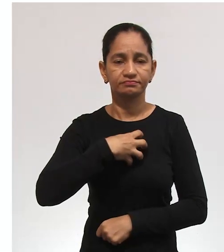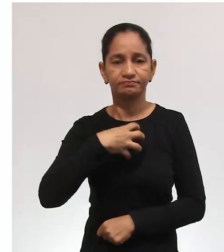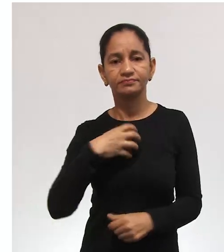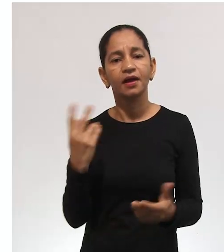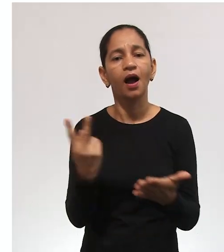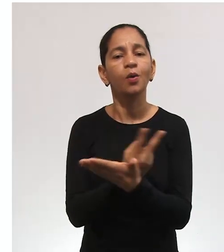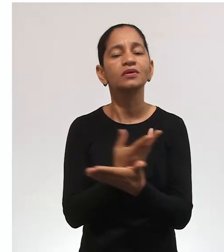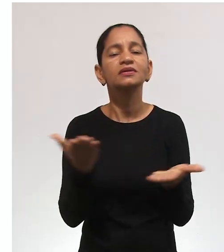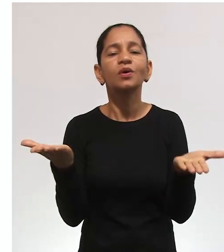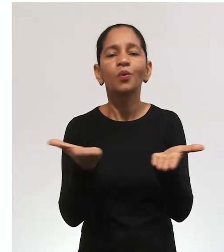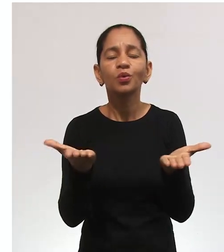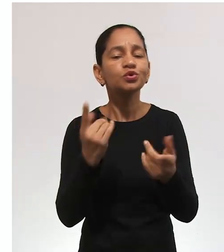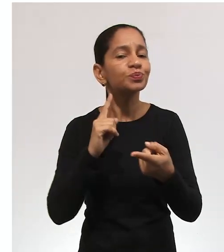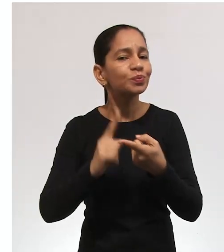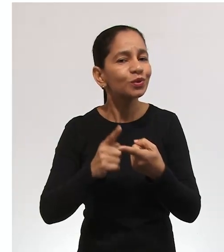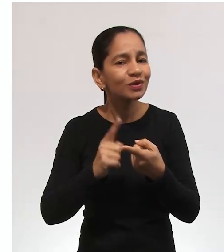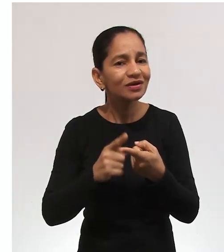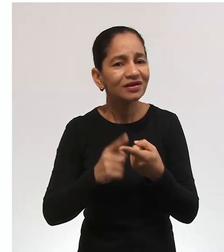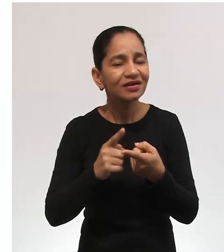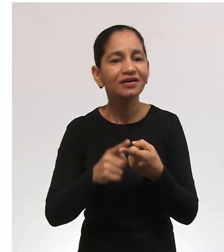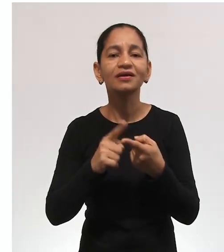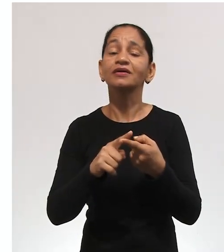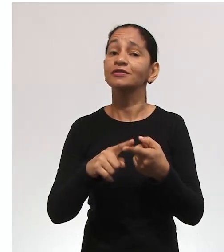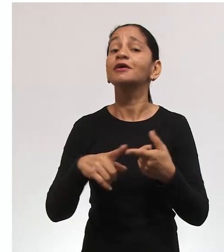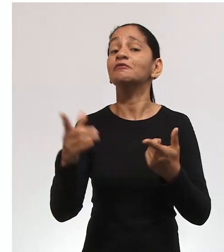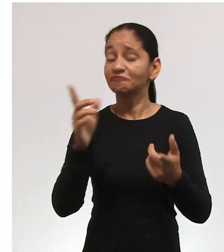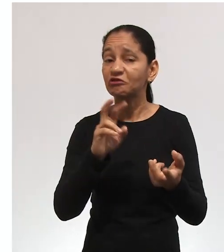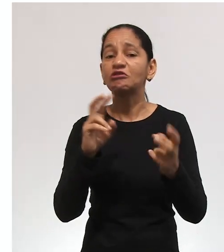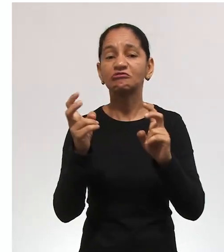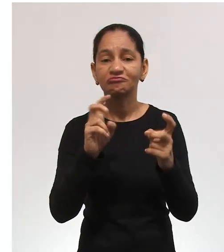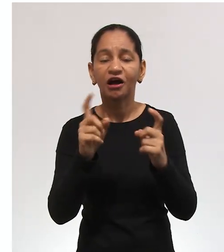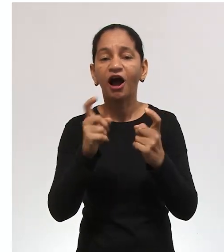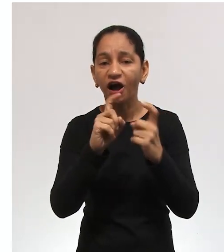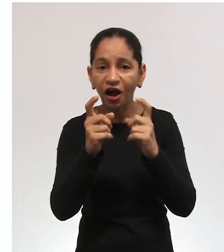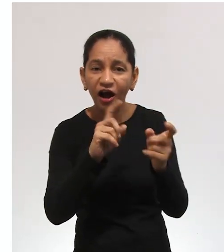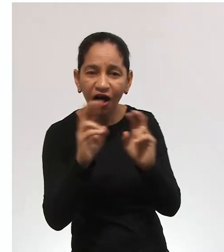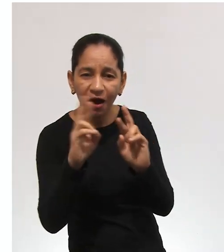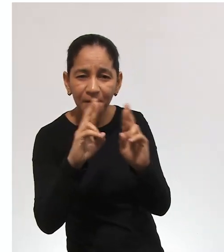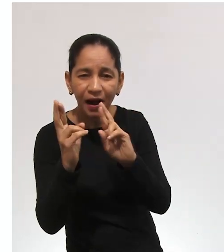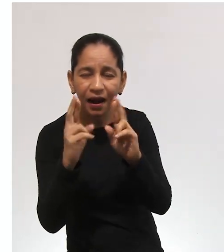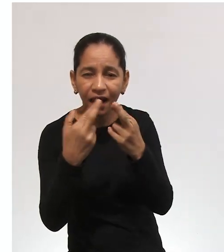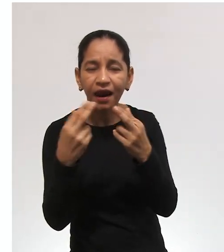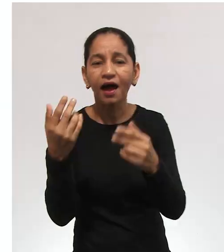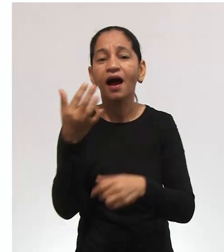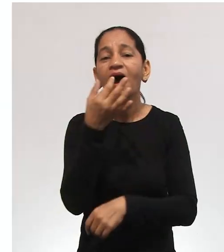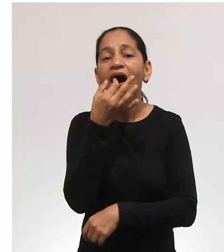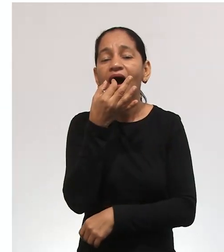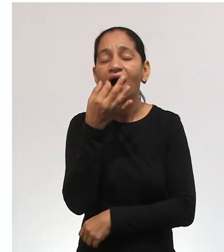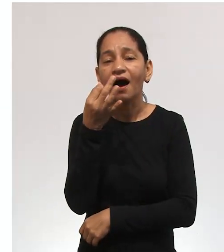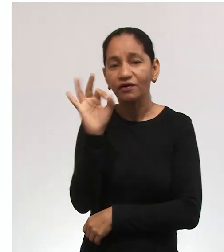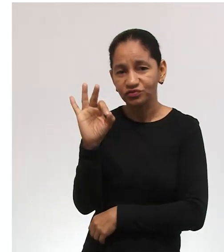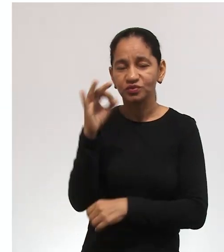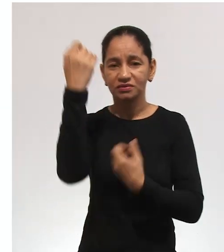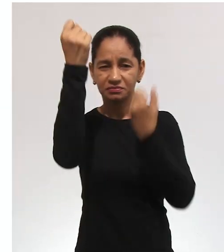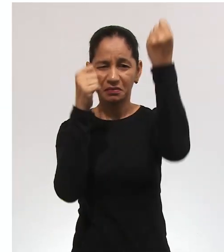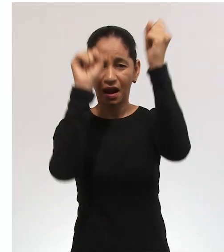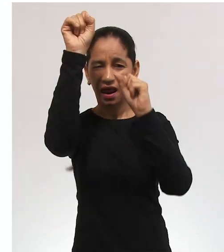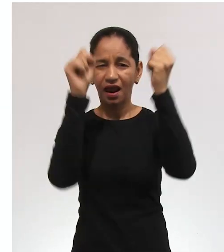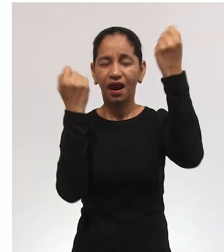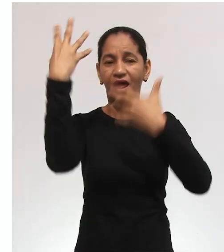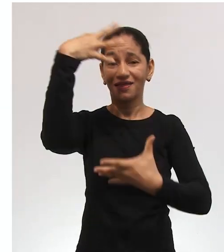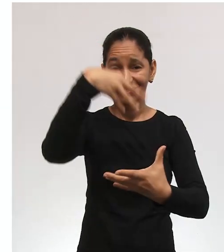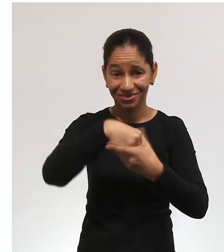escala que nós temos atualmente a partir da Revolução Industrial. É lá no final do século XVIII que a gente começa a